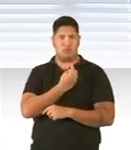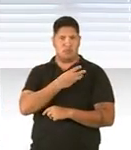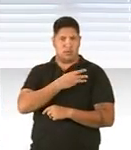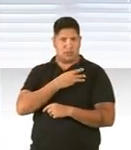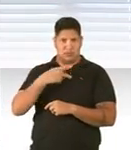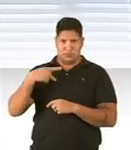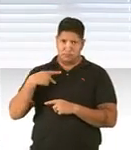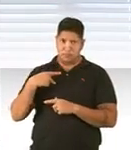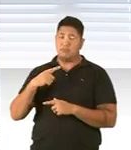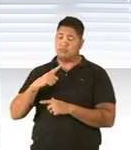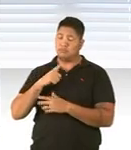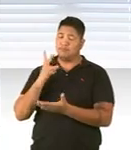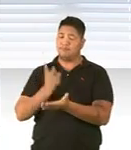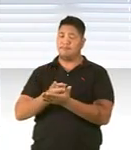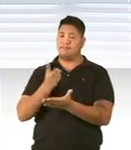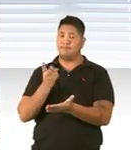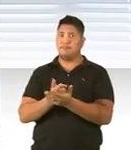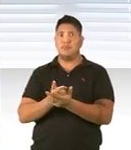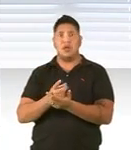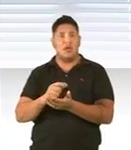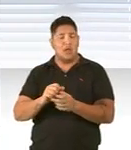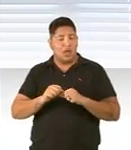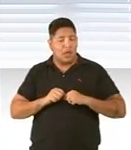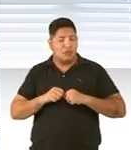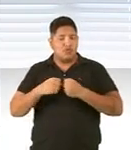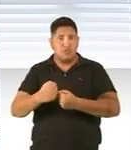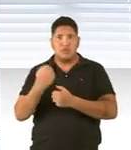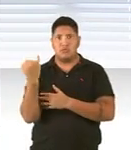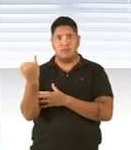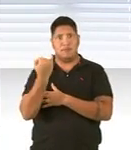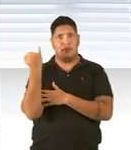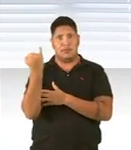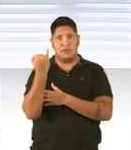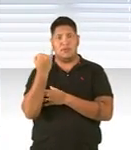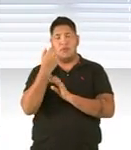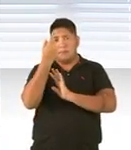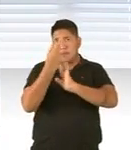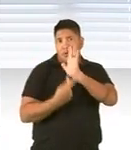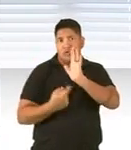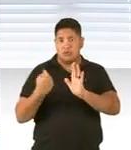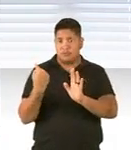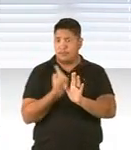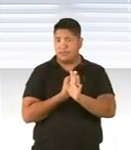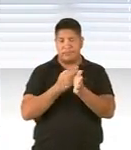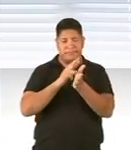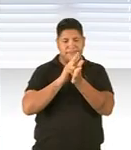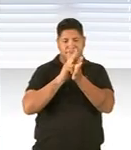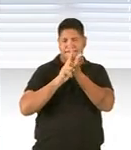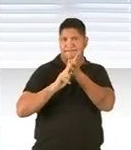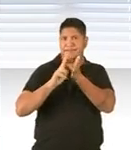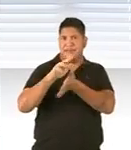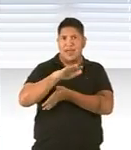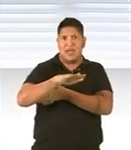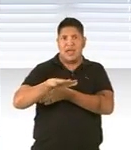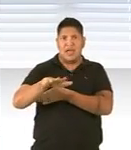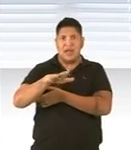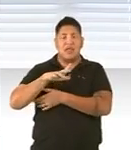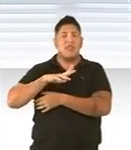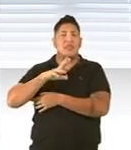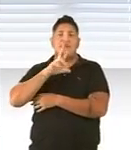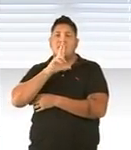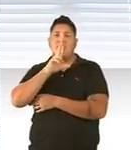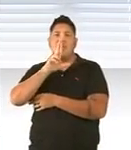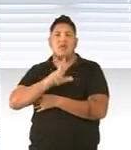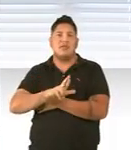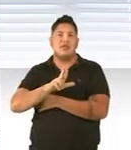Trabalho manteve vivas atuações relevantíssimas. Projetos nossos de diversas áreas